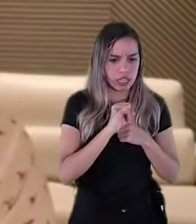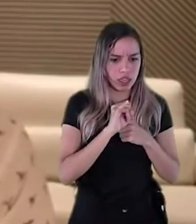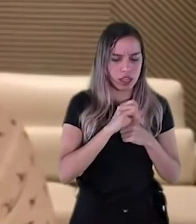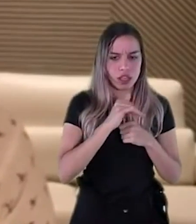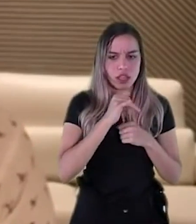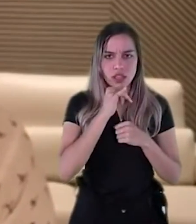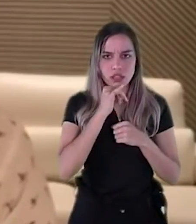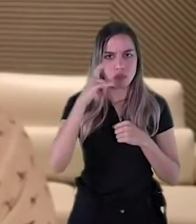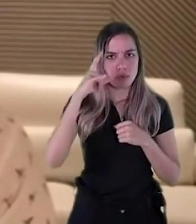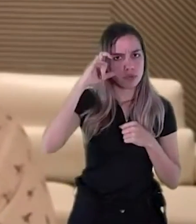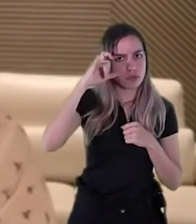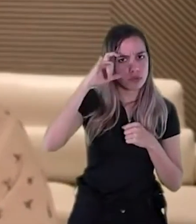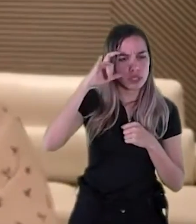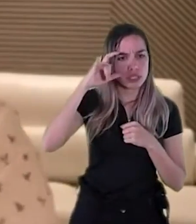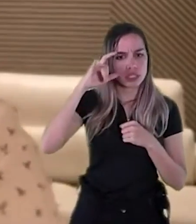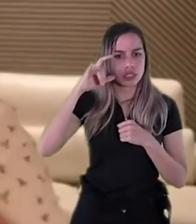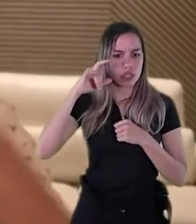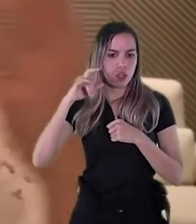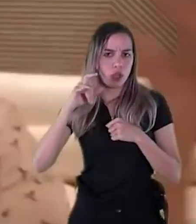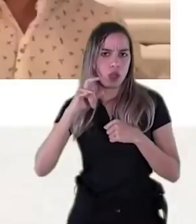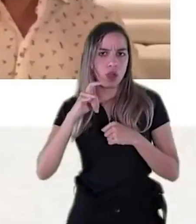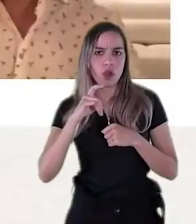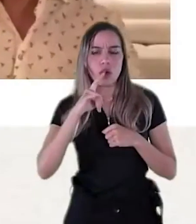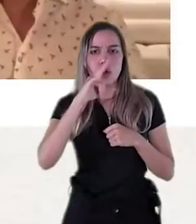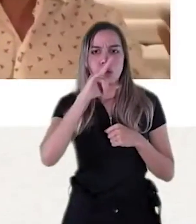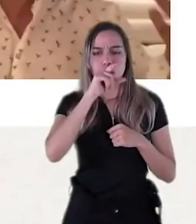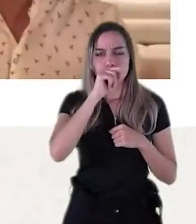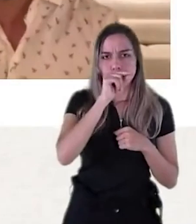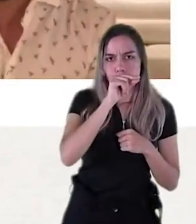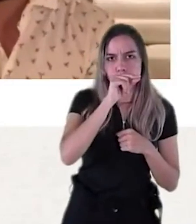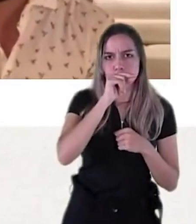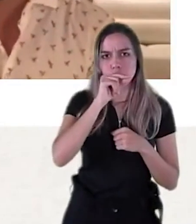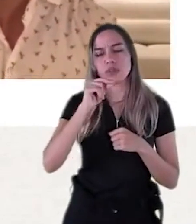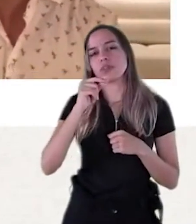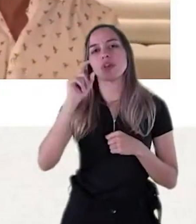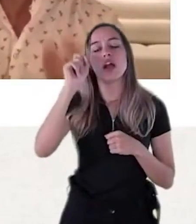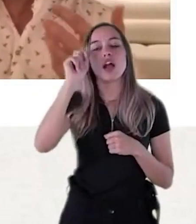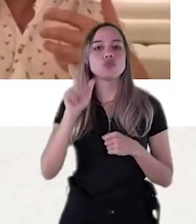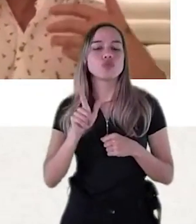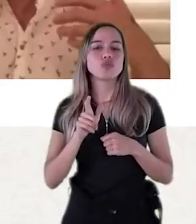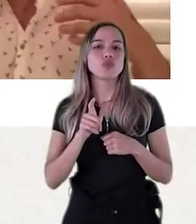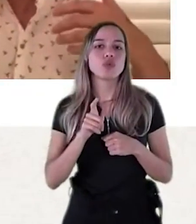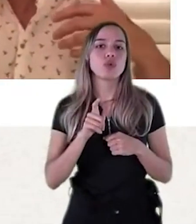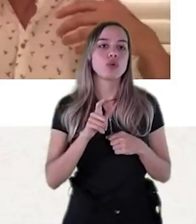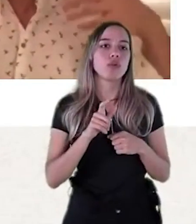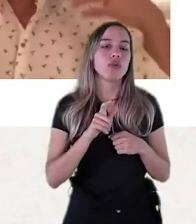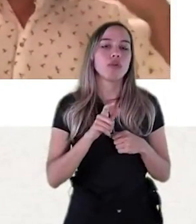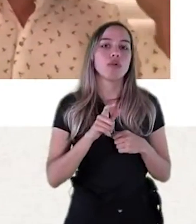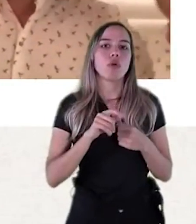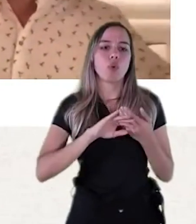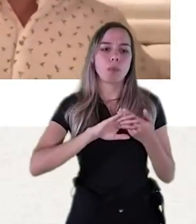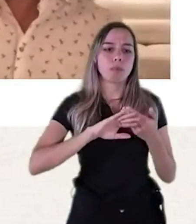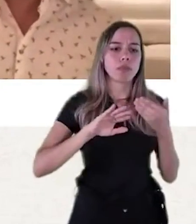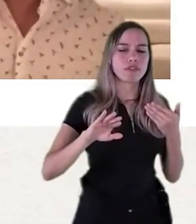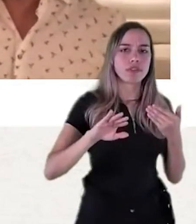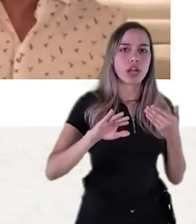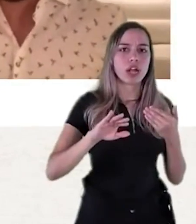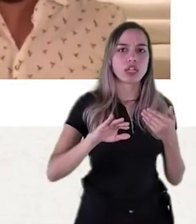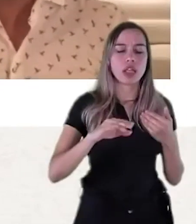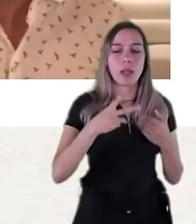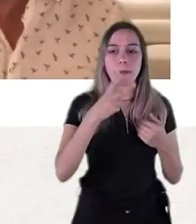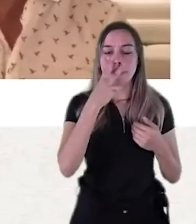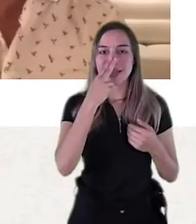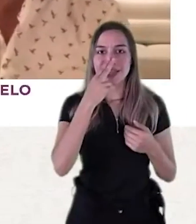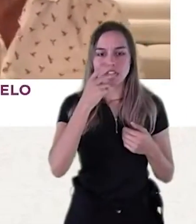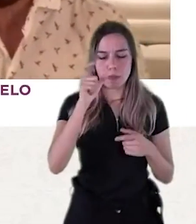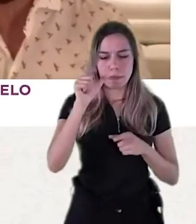morrido. Então a gente desaparece muito rápido para as pessoas, no momento em que a gente precisa criar um pouco